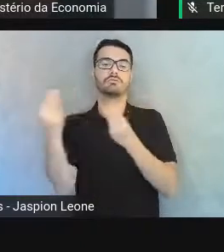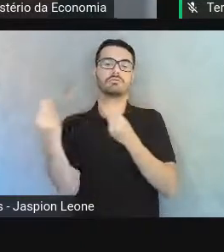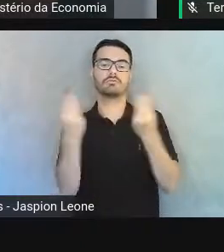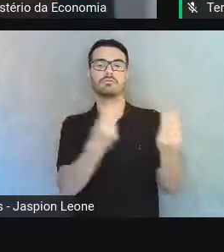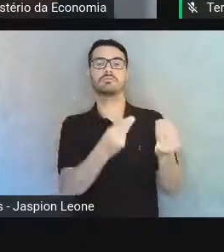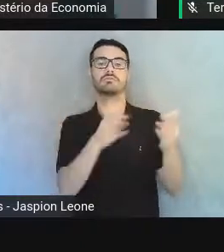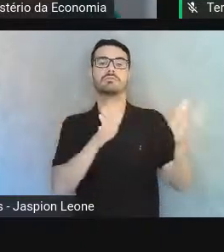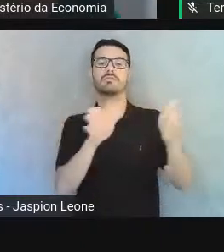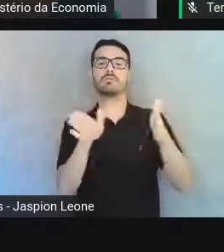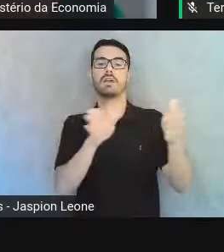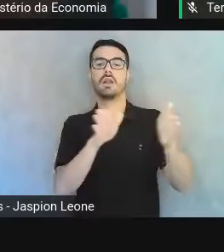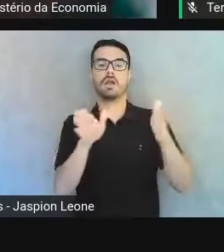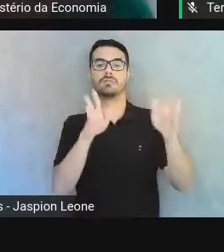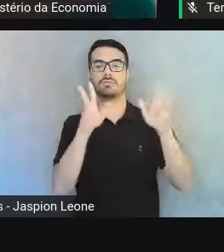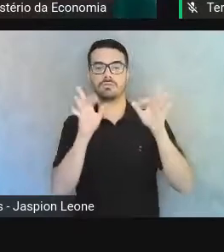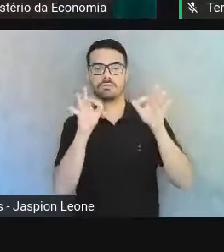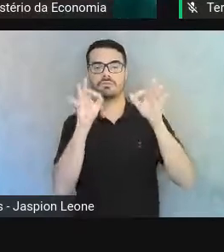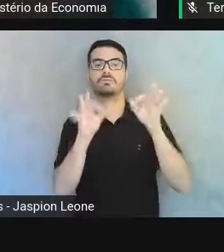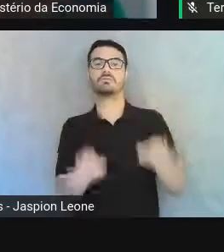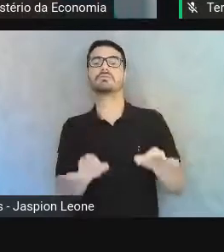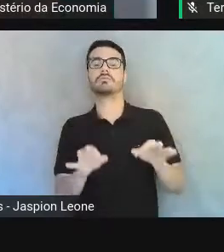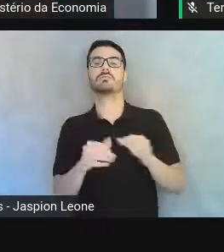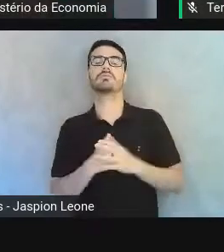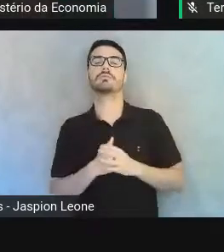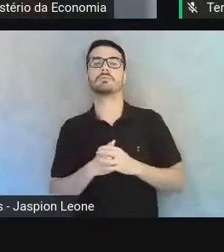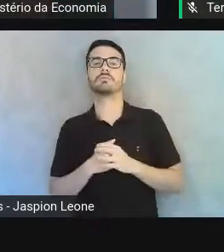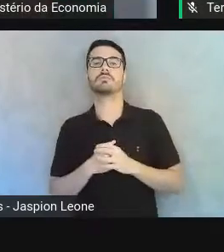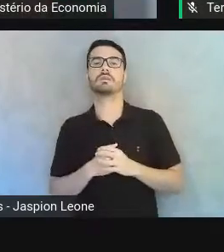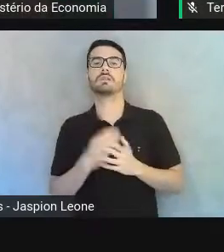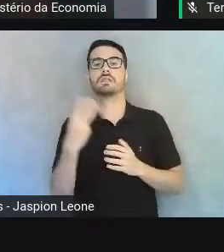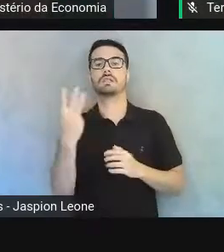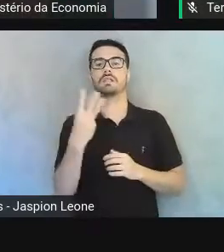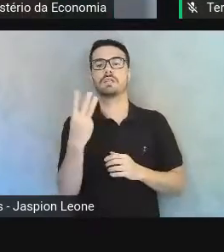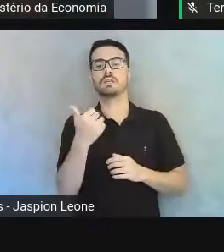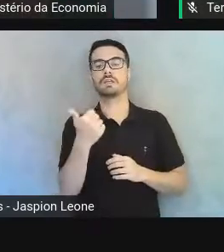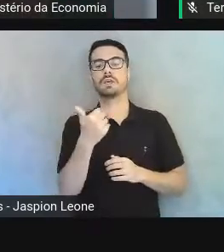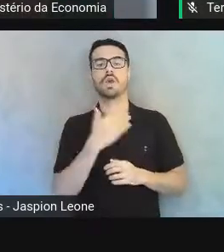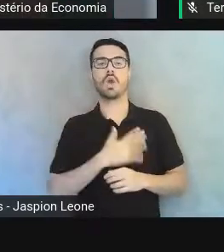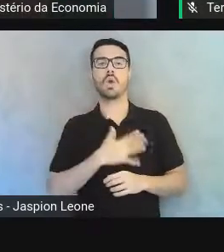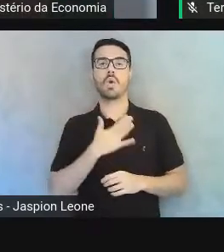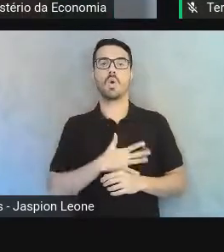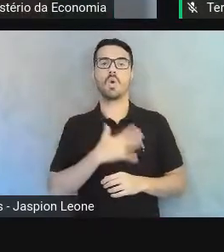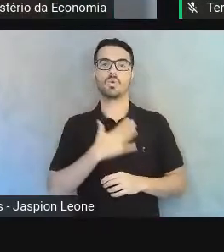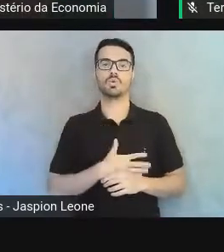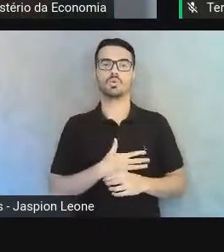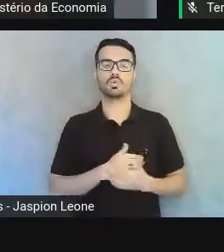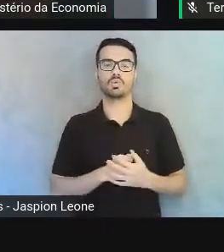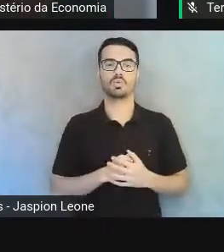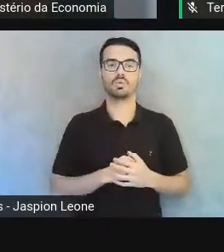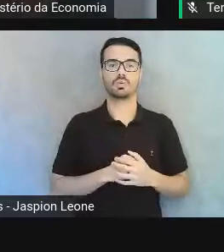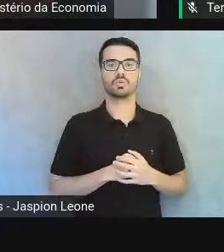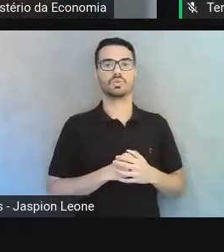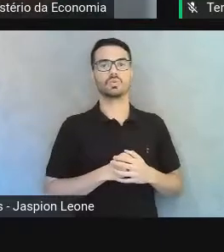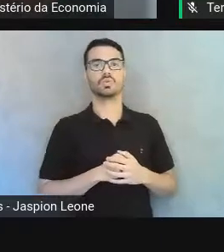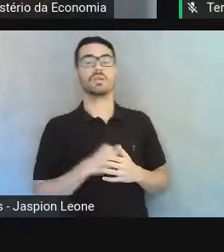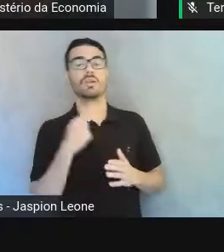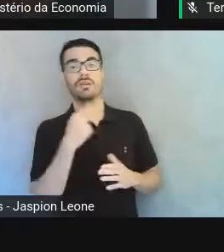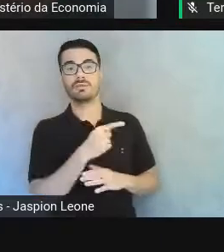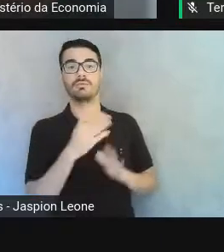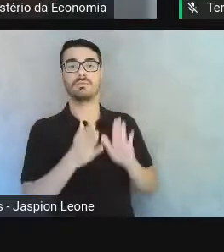prazo constitucional e legal, que é 31 de agosto. Então, essa